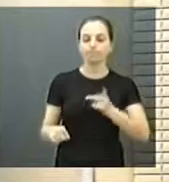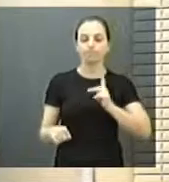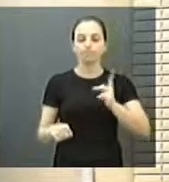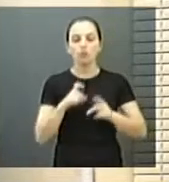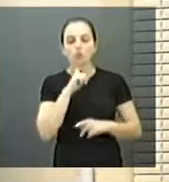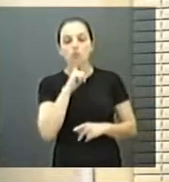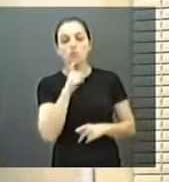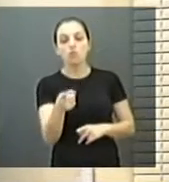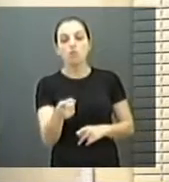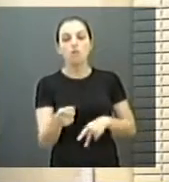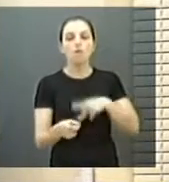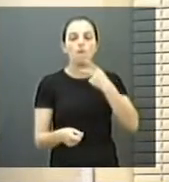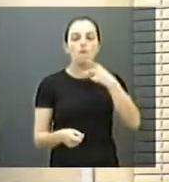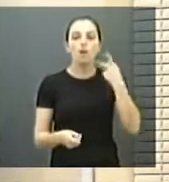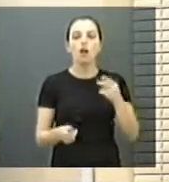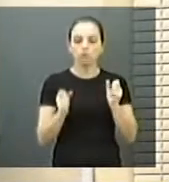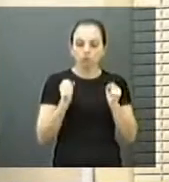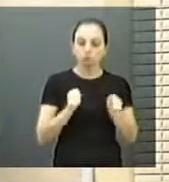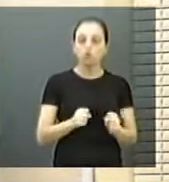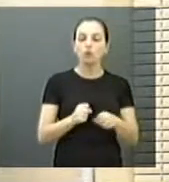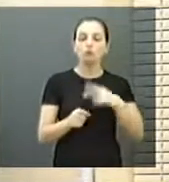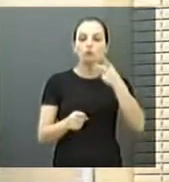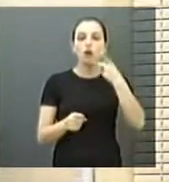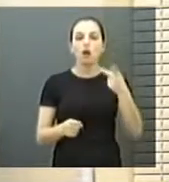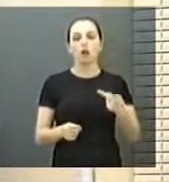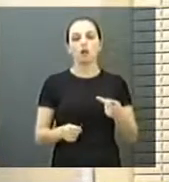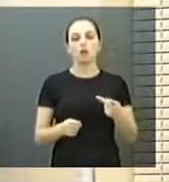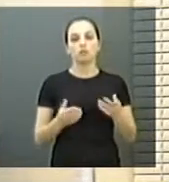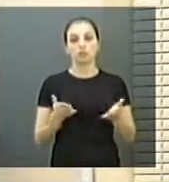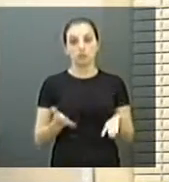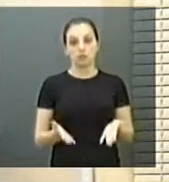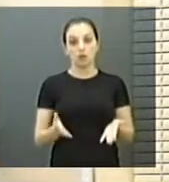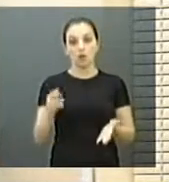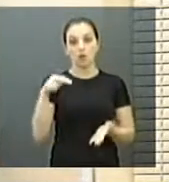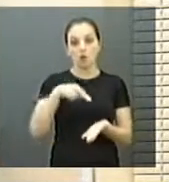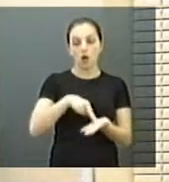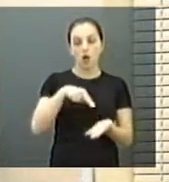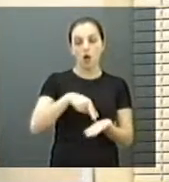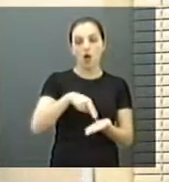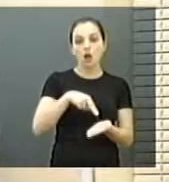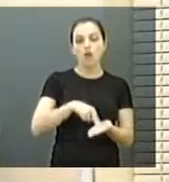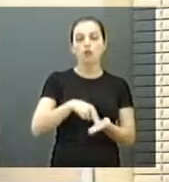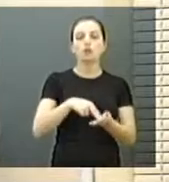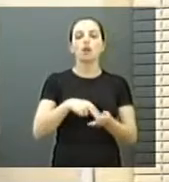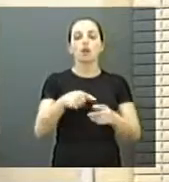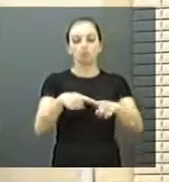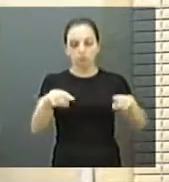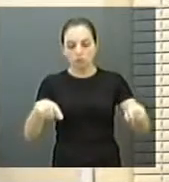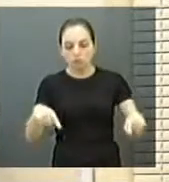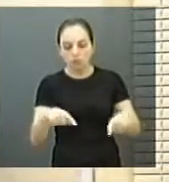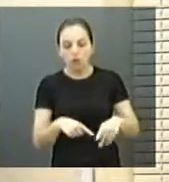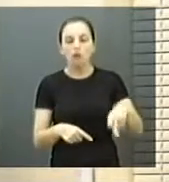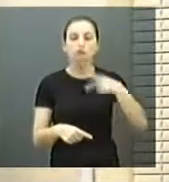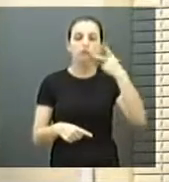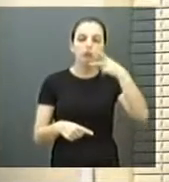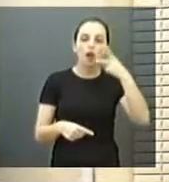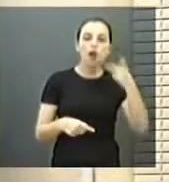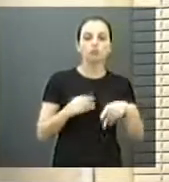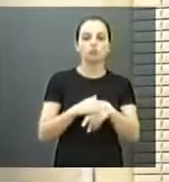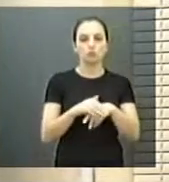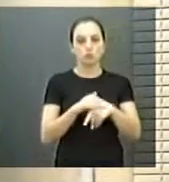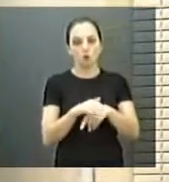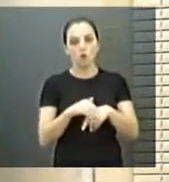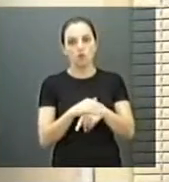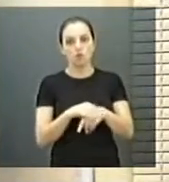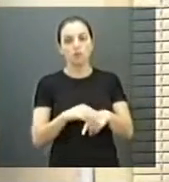palavras na minha boca do que eu possa dizer ou do que eu possa falar. E aqui esse é o espaço de dialogar e de falar. Esse é o espaço